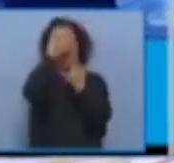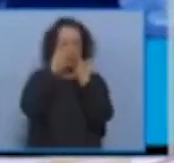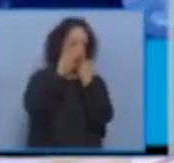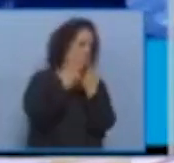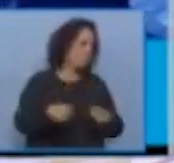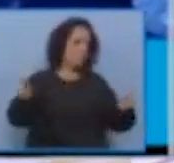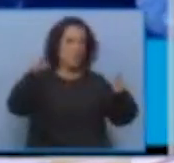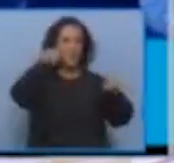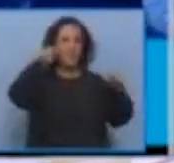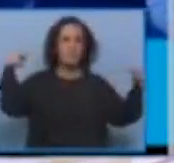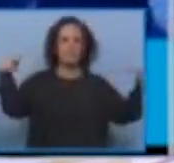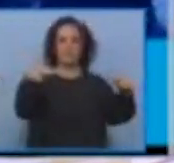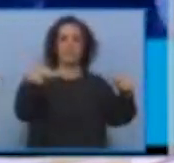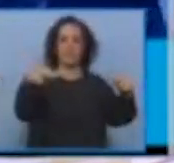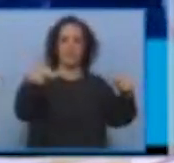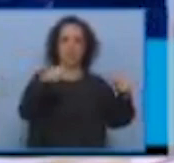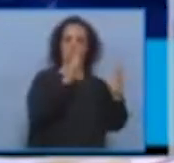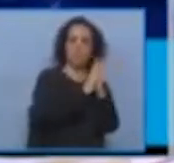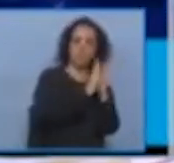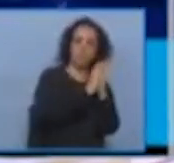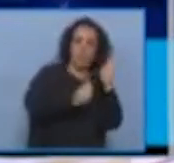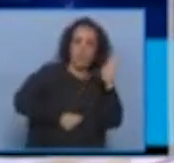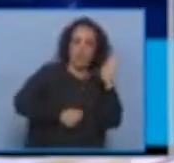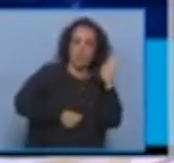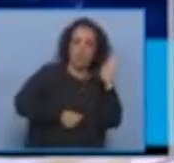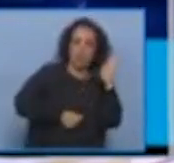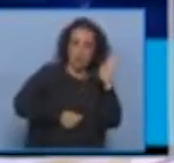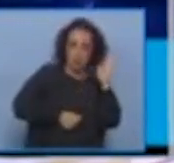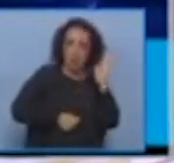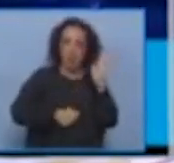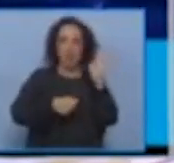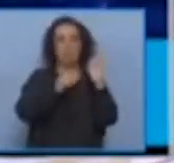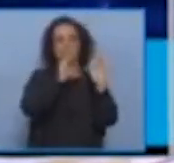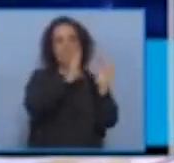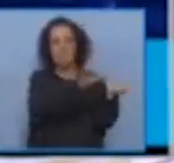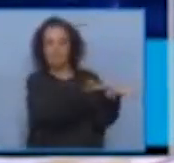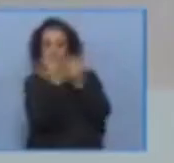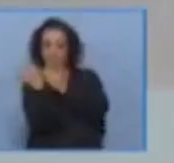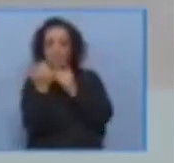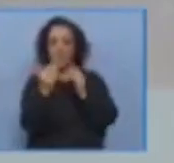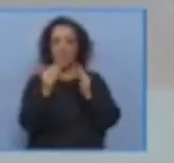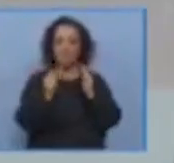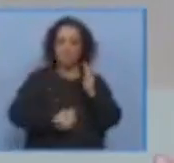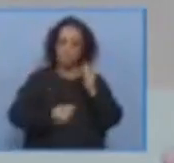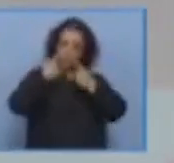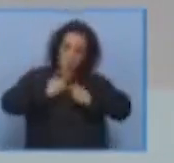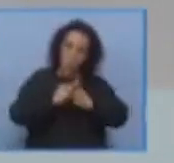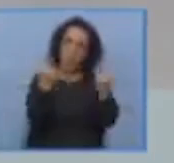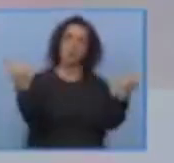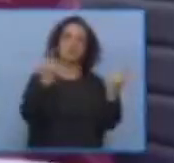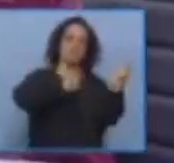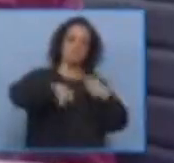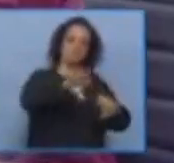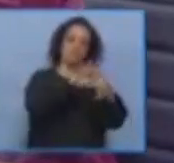cristã, e onde os católicos são chamados a tomar parte e a mostrar a sua mensagem agregadora,